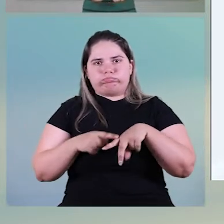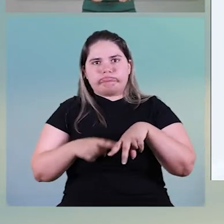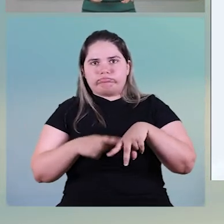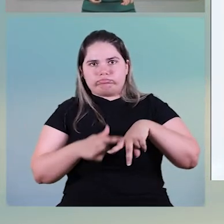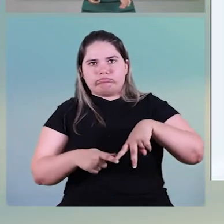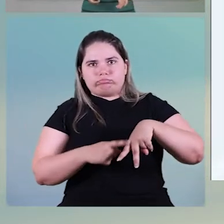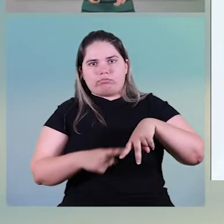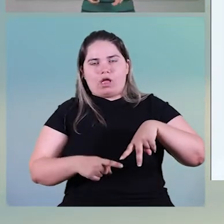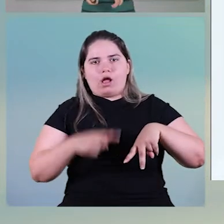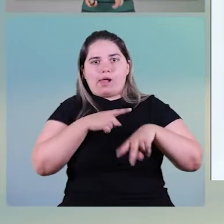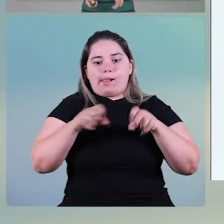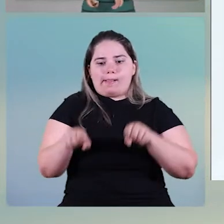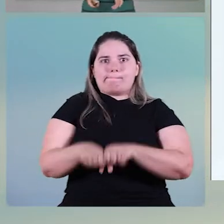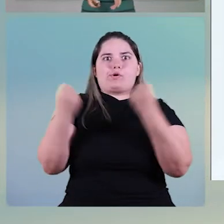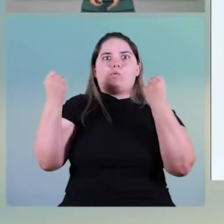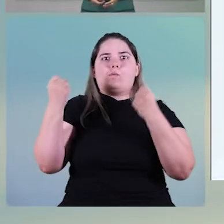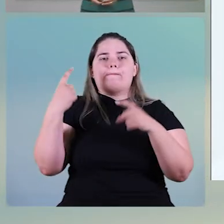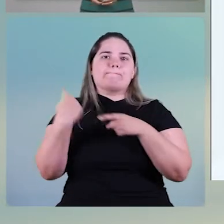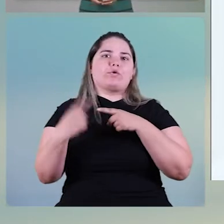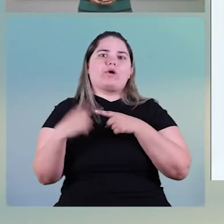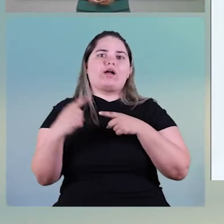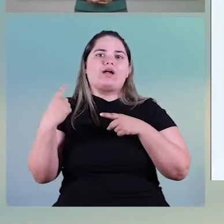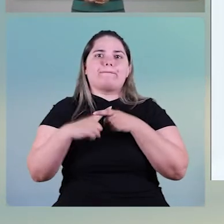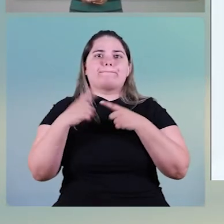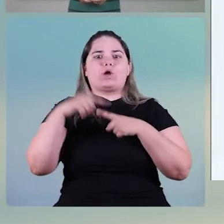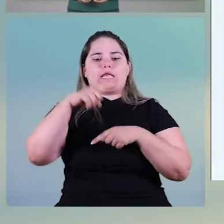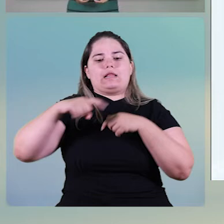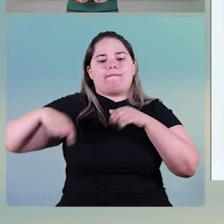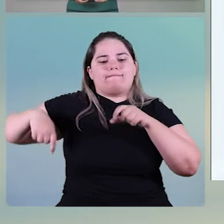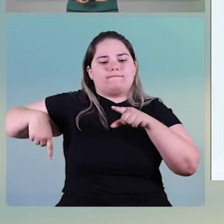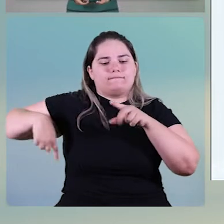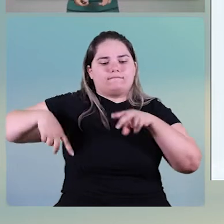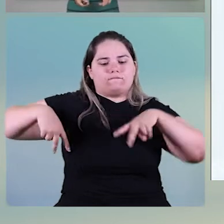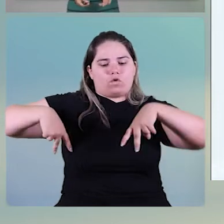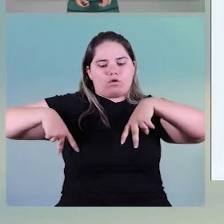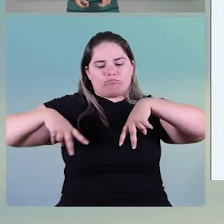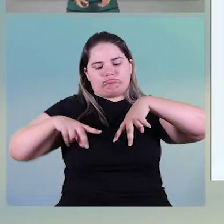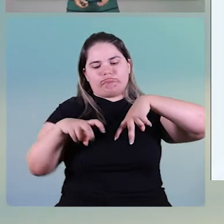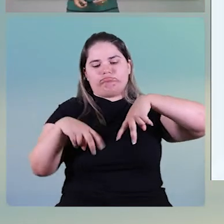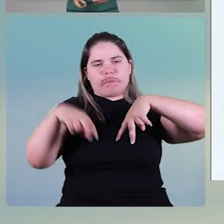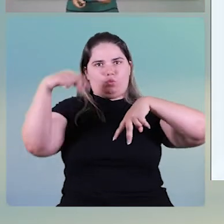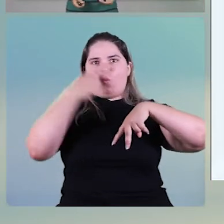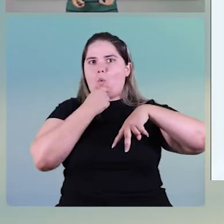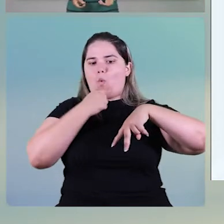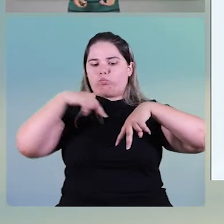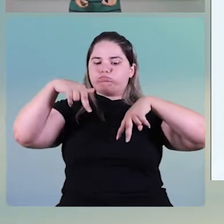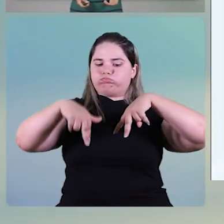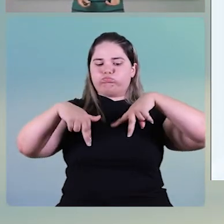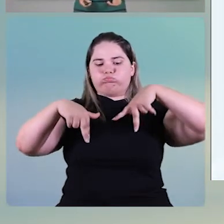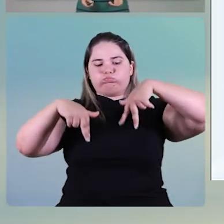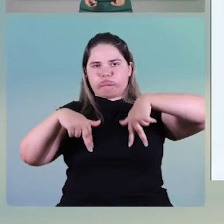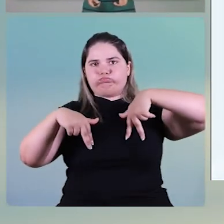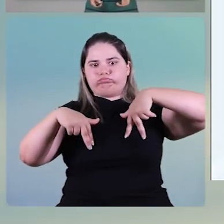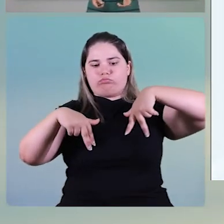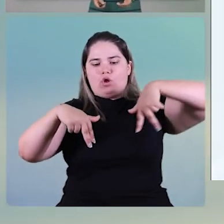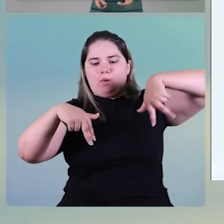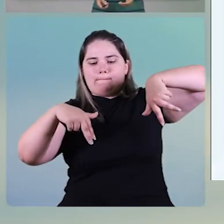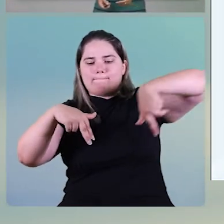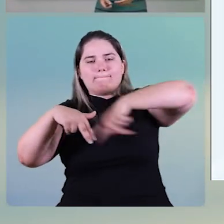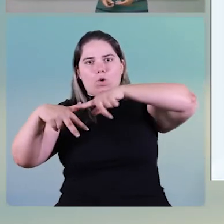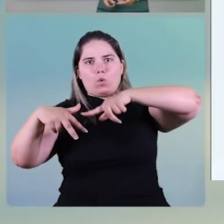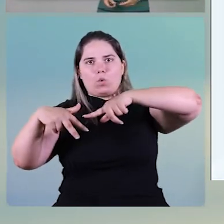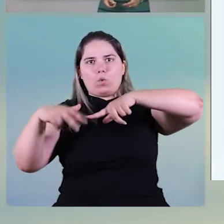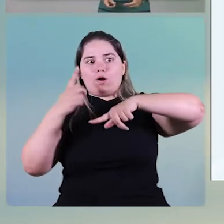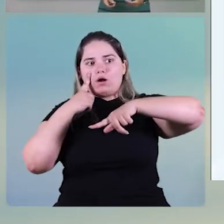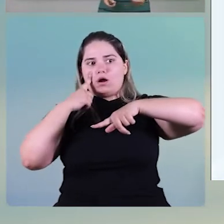seu oponente com um chute. Lamentavelmente, o chute pegou no joelho do oponente, que estava bem posicionado, e aí o